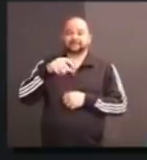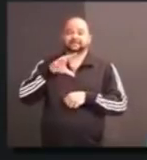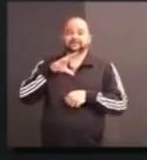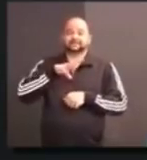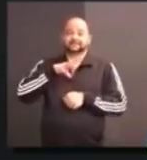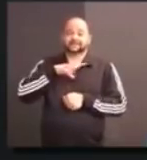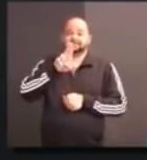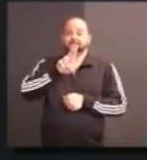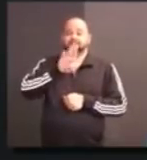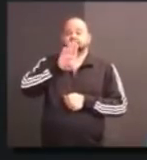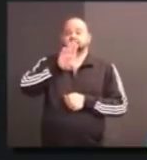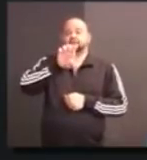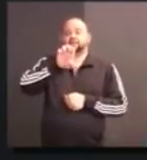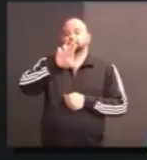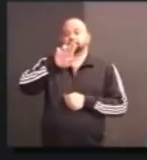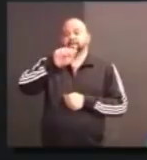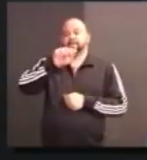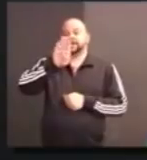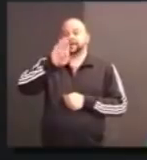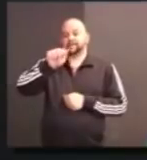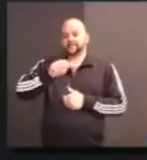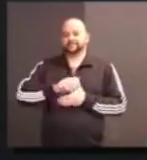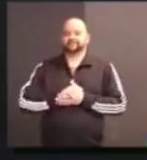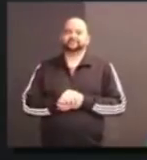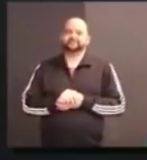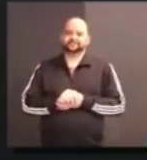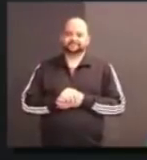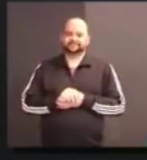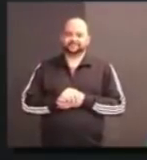Vamos propor isso ao Senado.